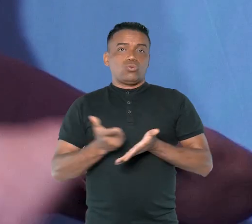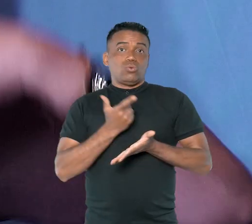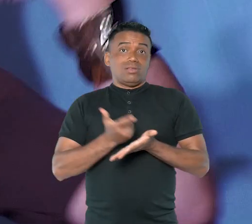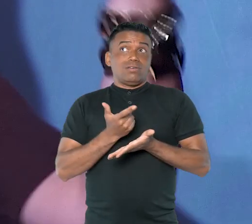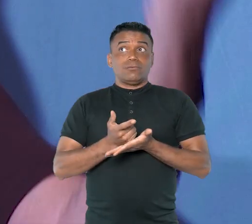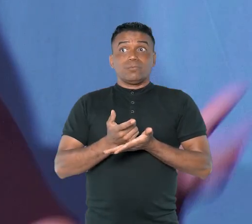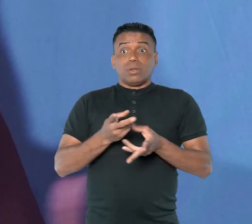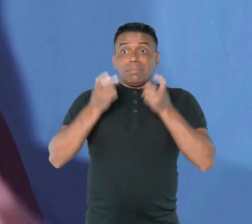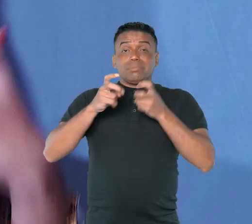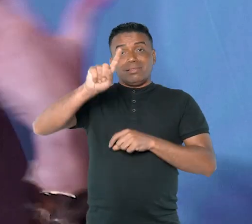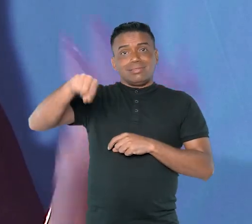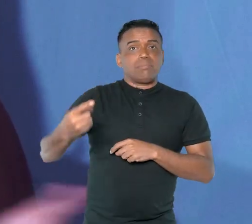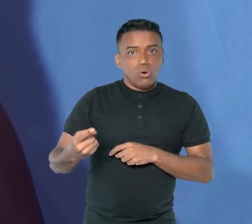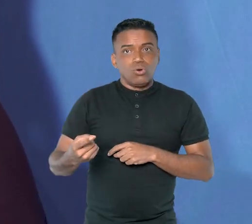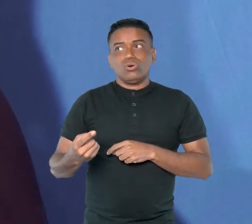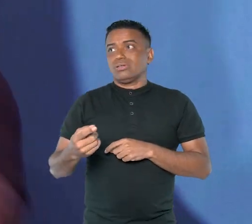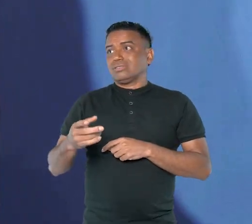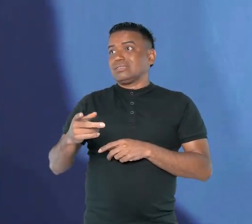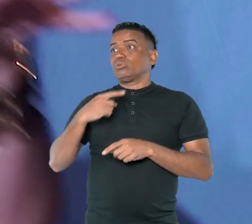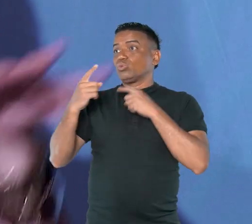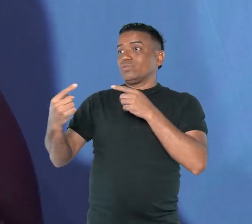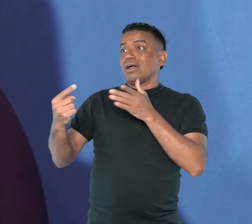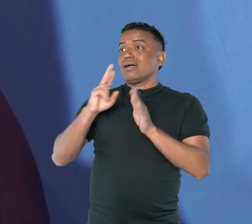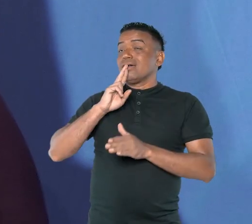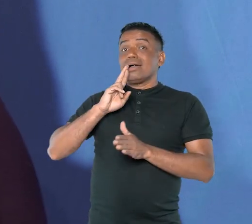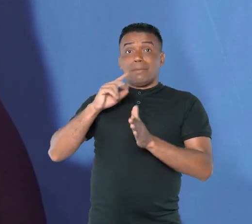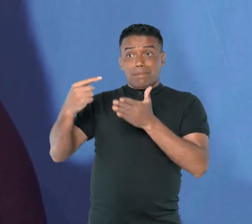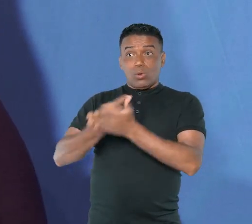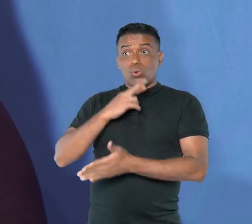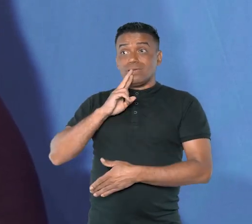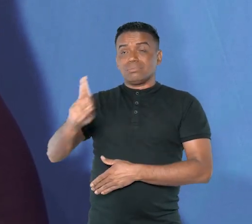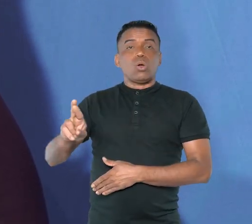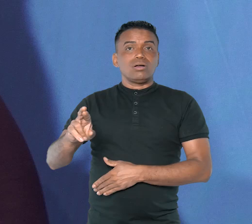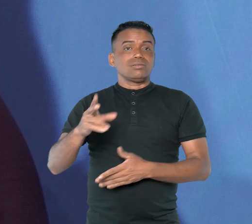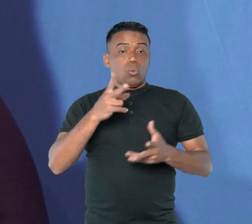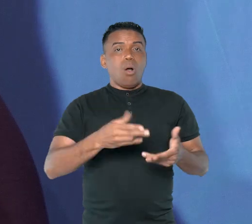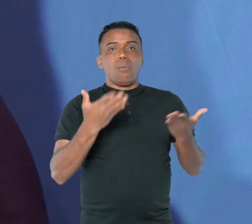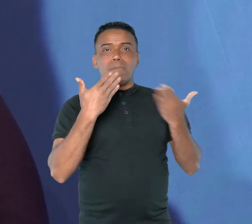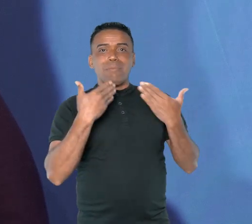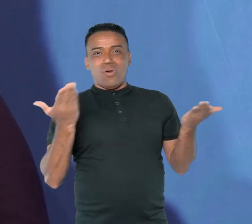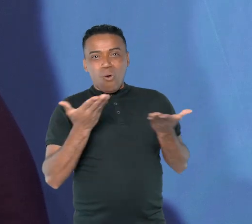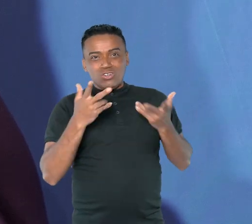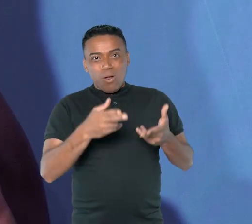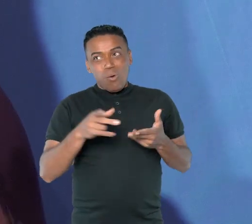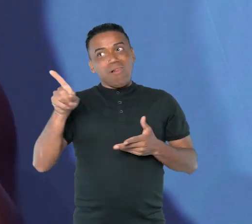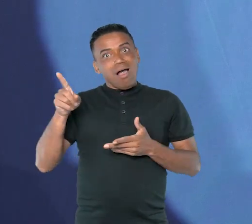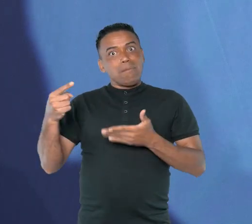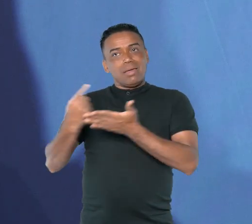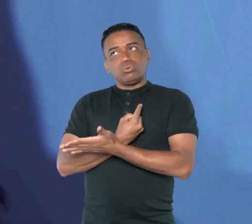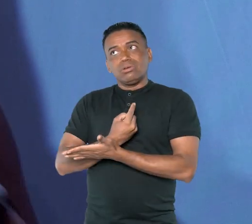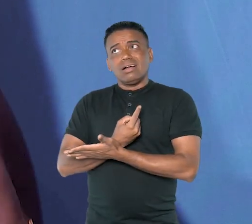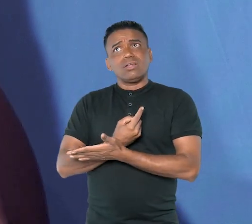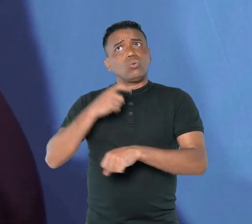depois de escrito, depois de responder uma pergunta, num bate-papo como esse, né? Então, essa coisa do